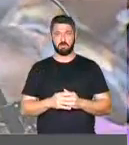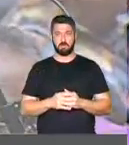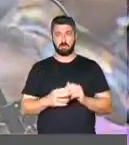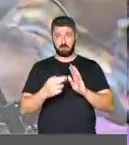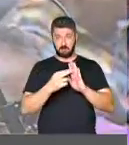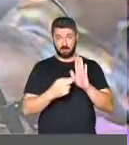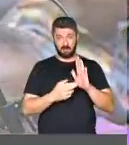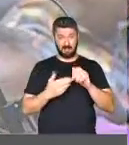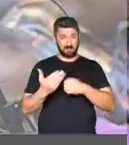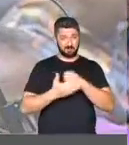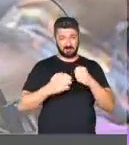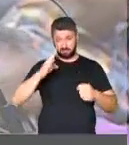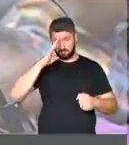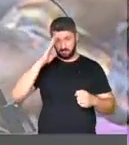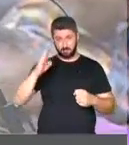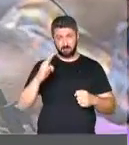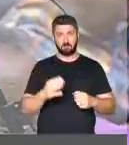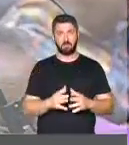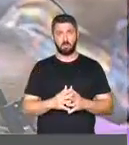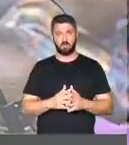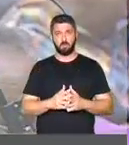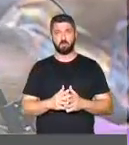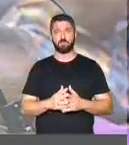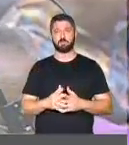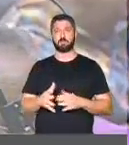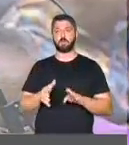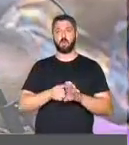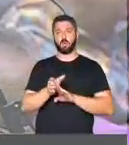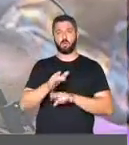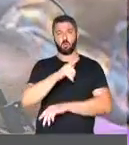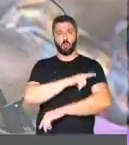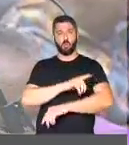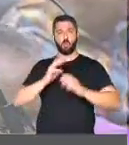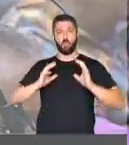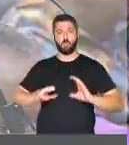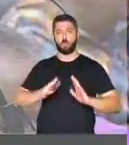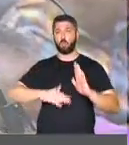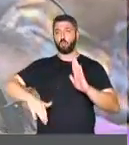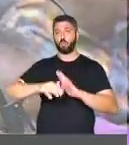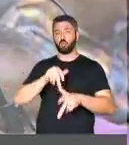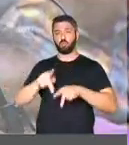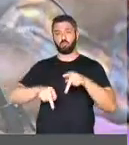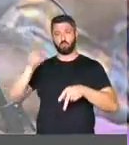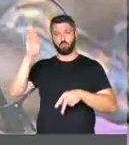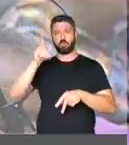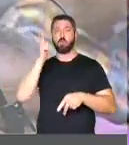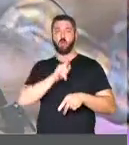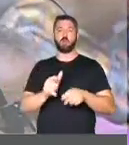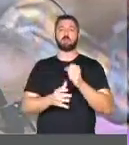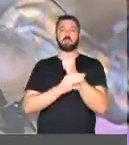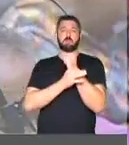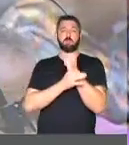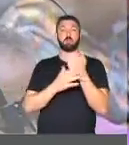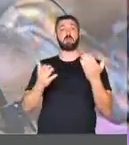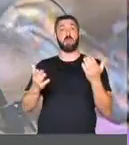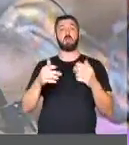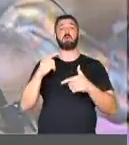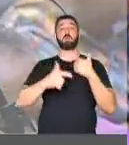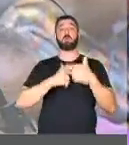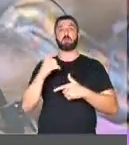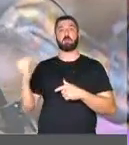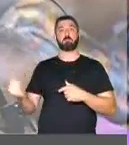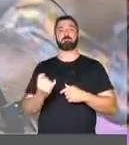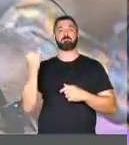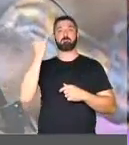os princípios fundamentais que norteiam a conduta de todos os brasileiros possam ser estabelecidos. E aquele